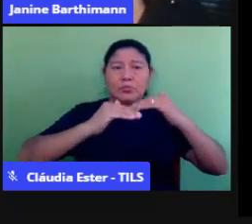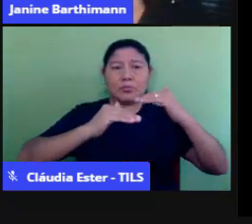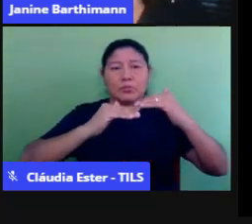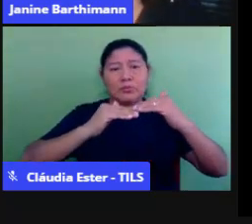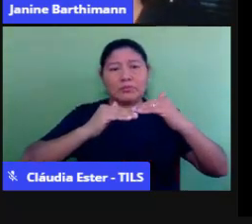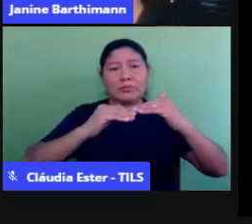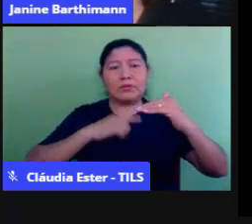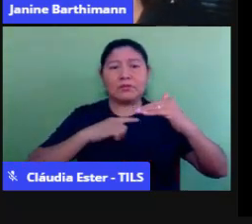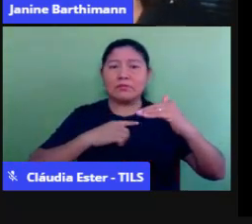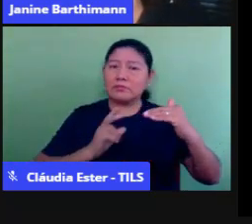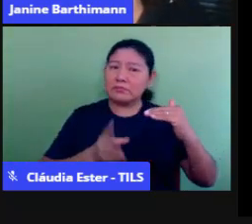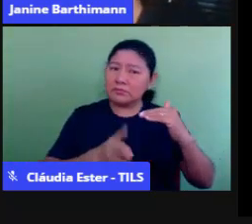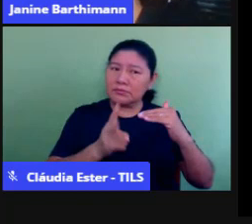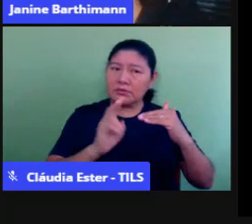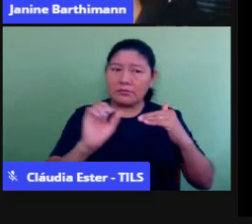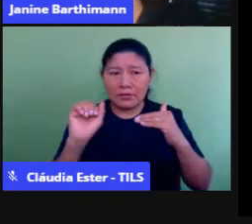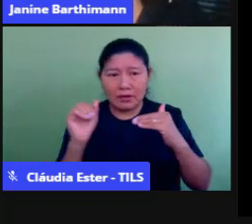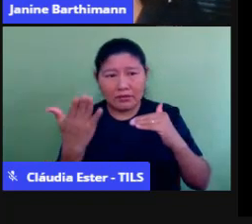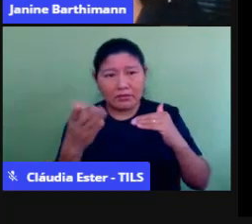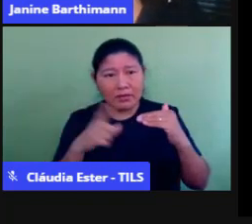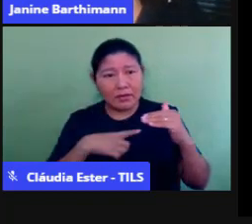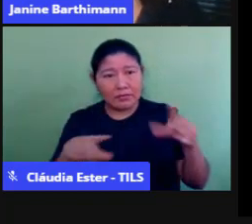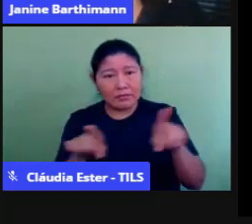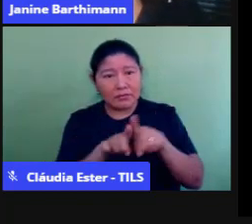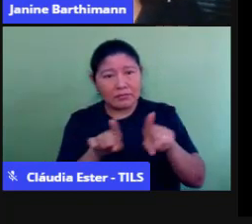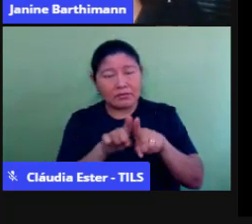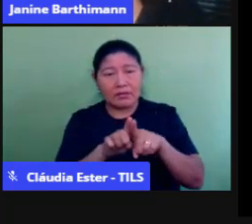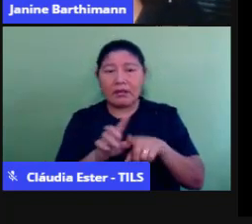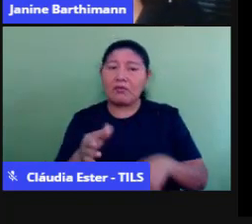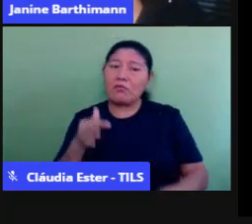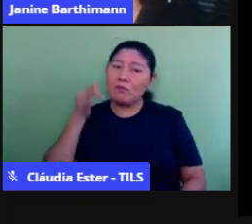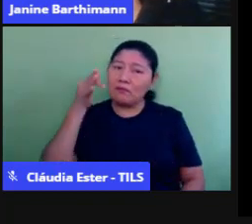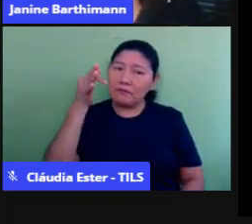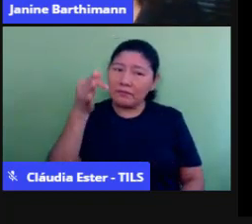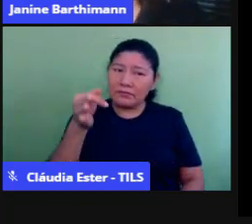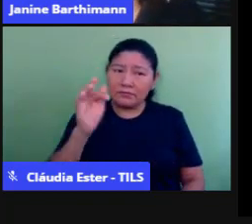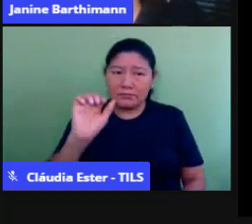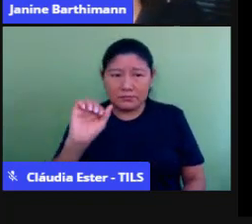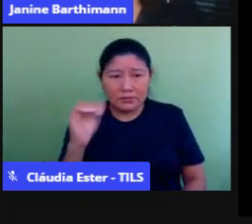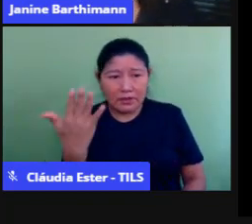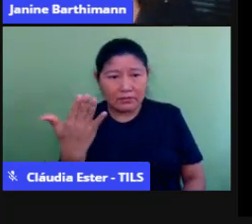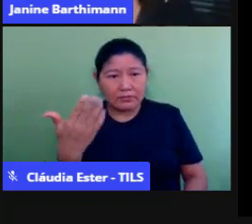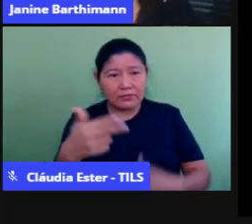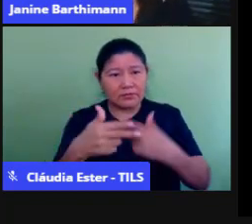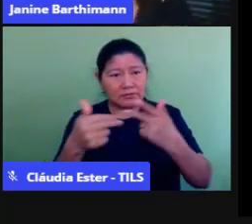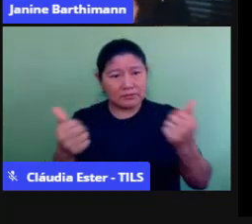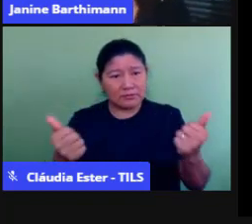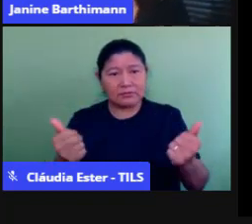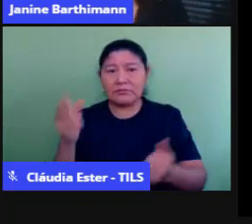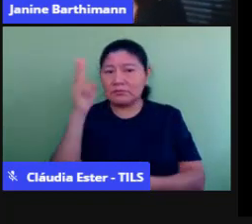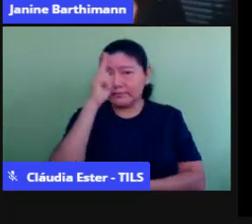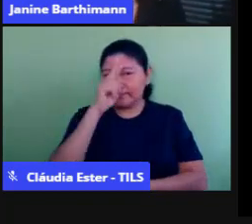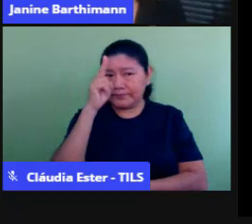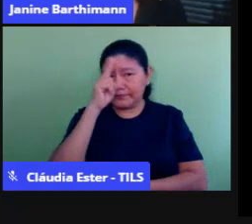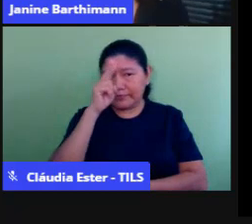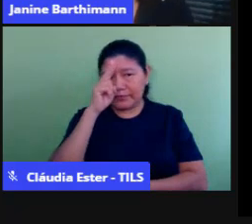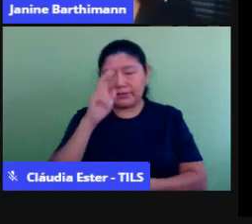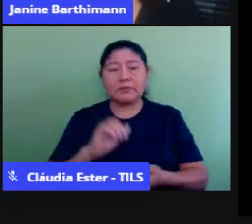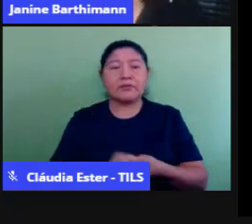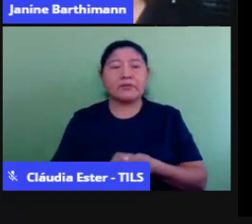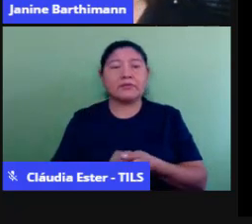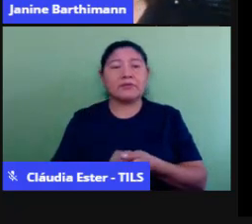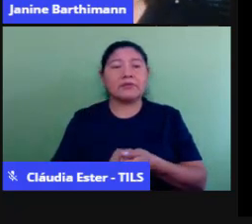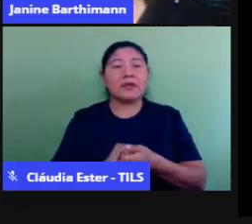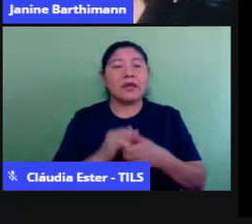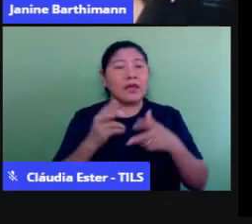constante, e tem um futuro que é a parte integrante e significativa da história. Então, como já